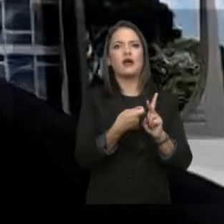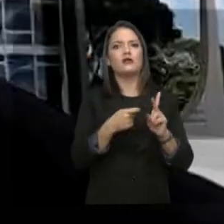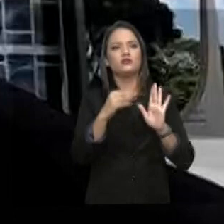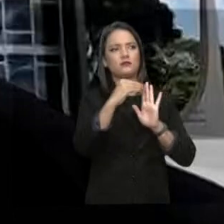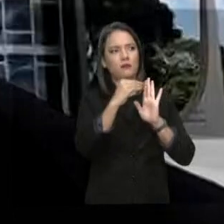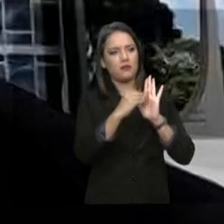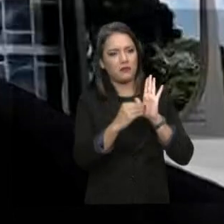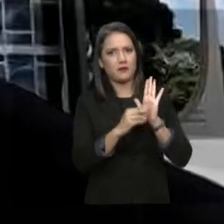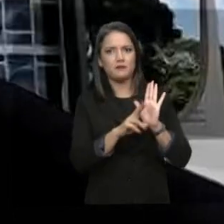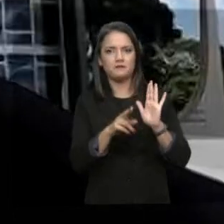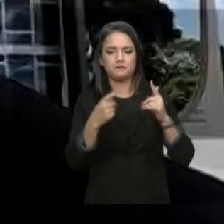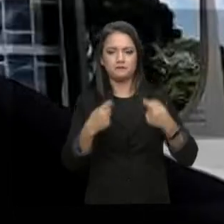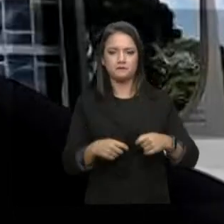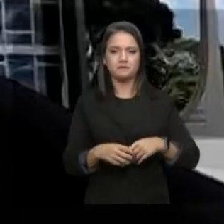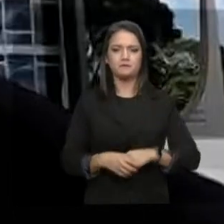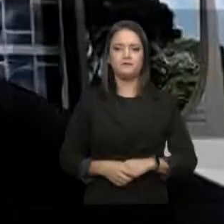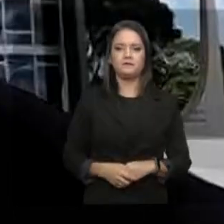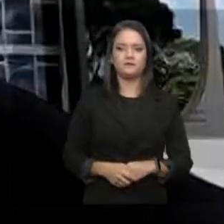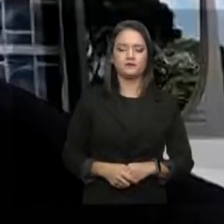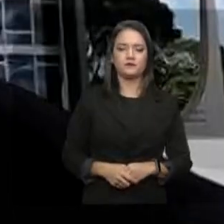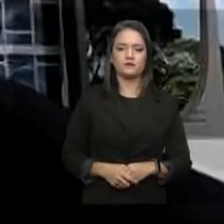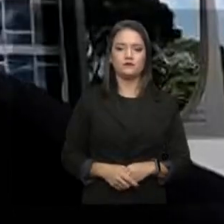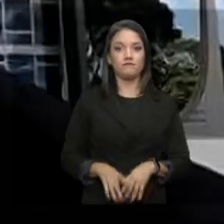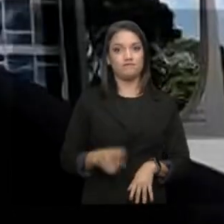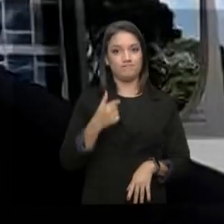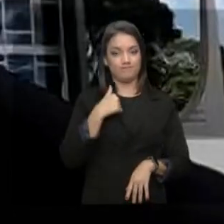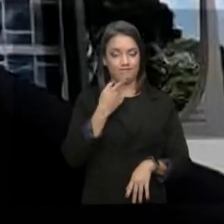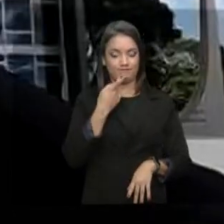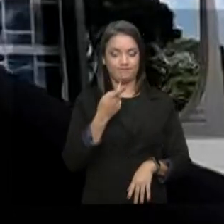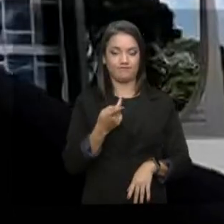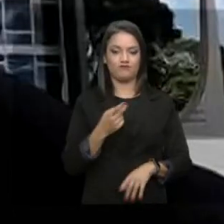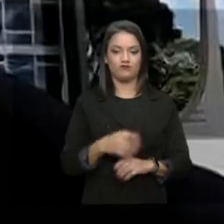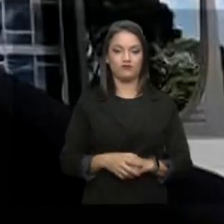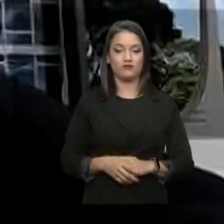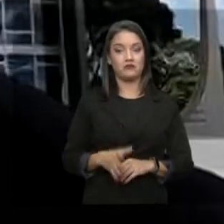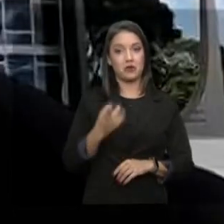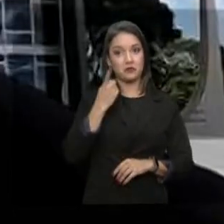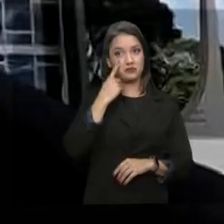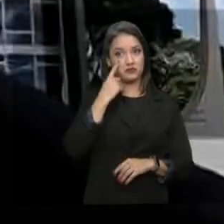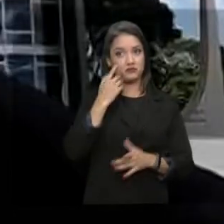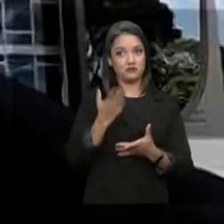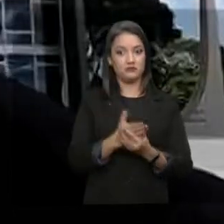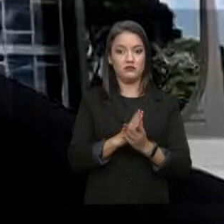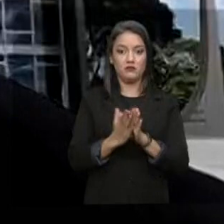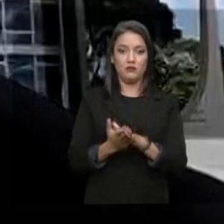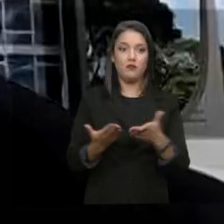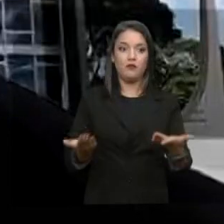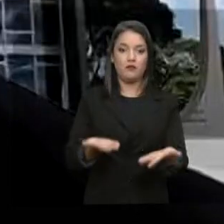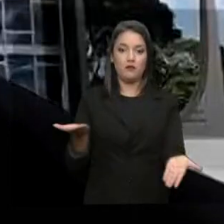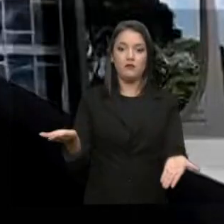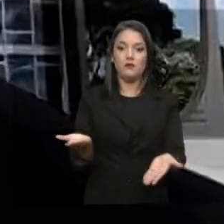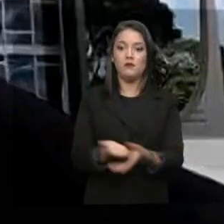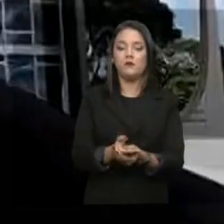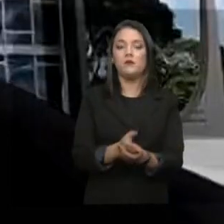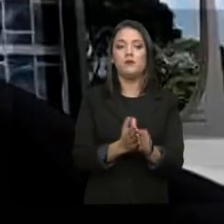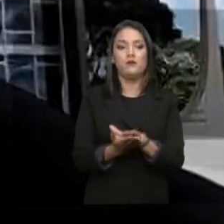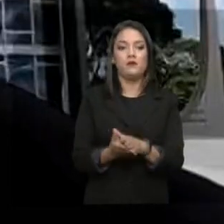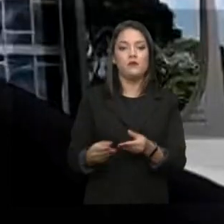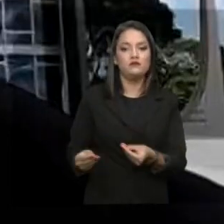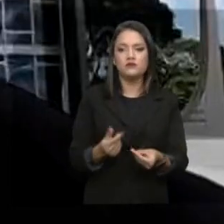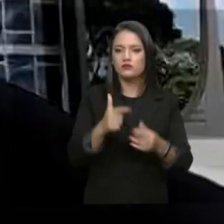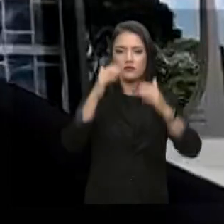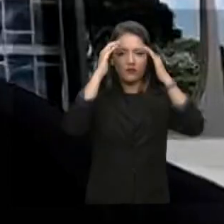processo anterior. Digo eu, vê-se, no caso, que a ação foi proposta sem observância